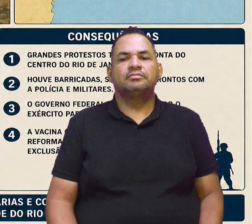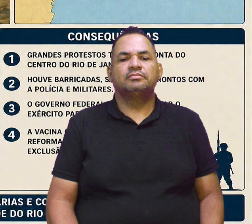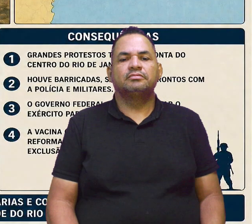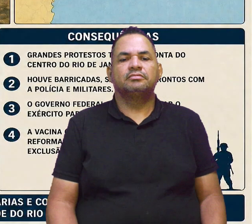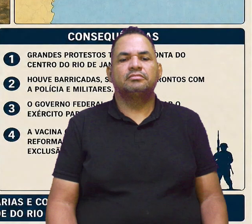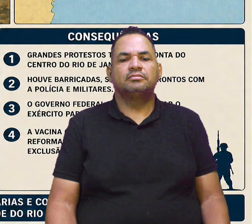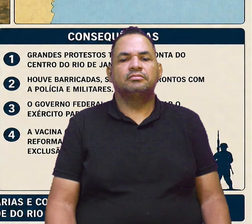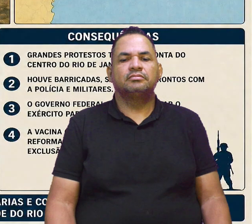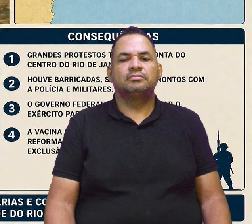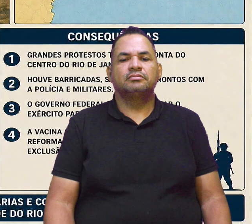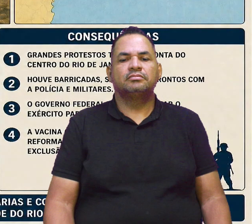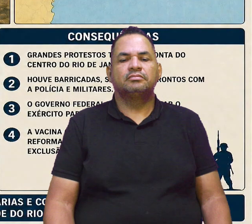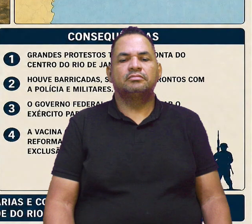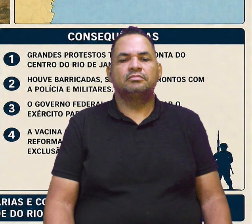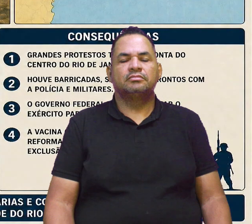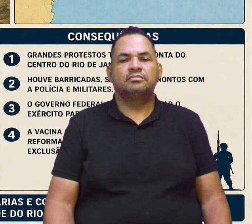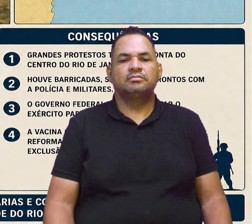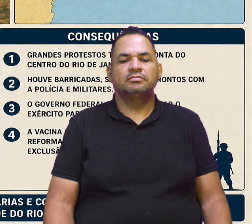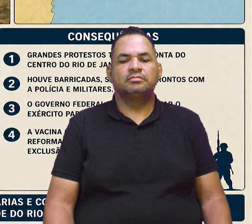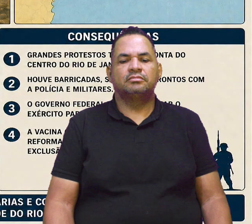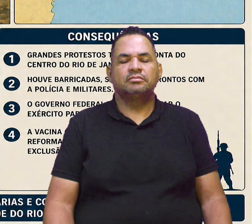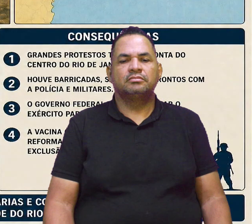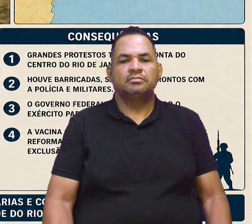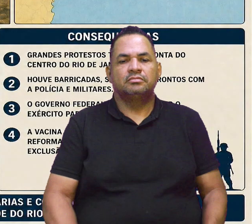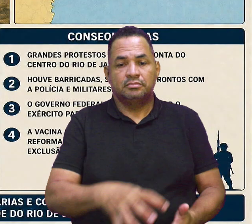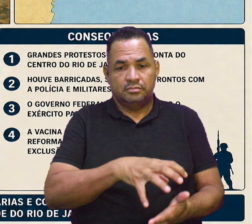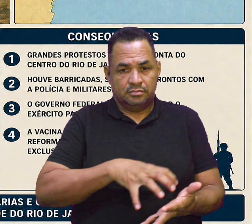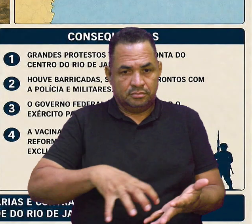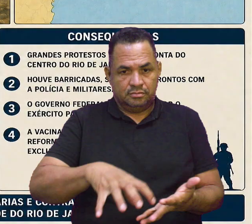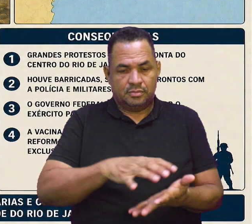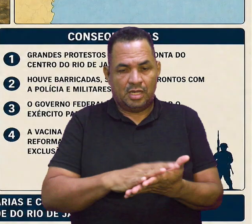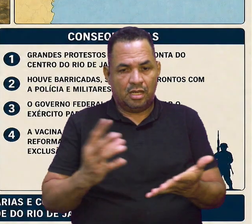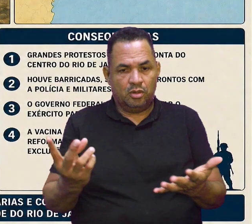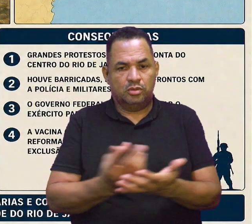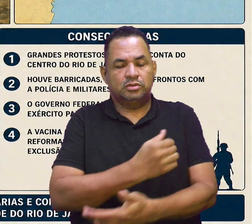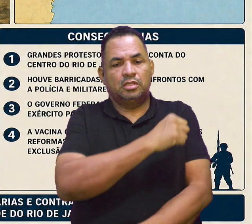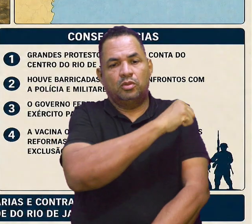a revolta vai acontecer no Rio de Janeiro.